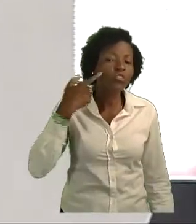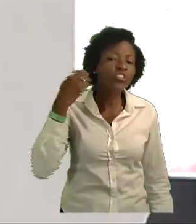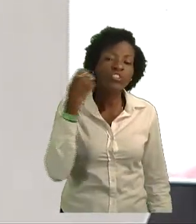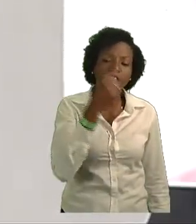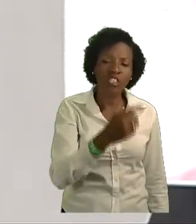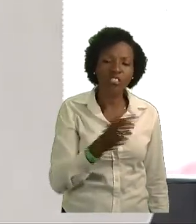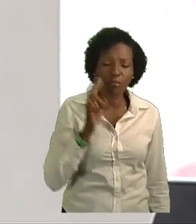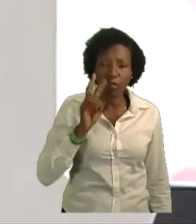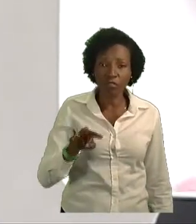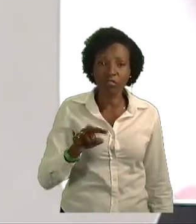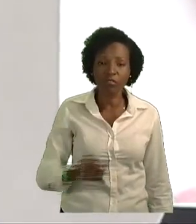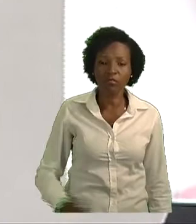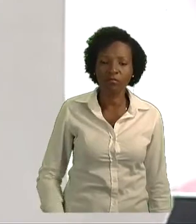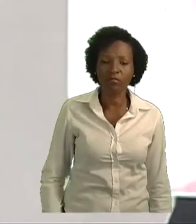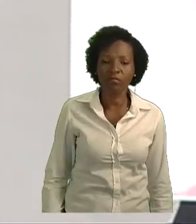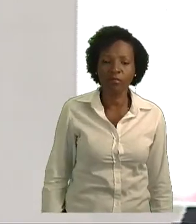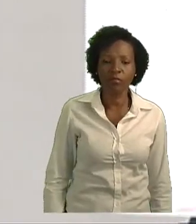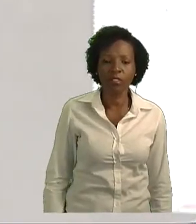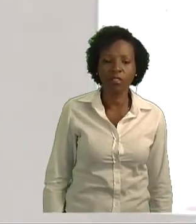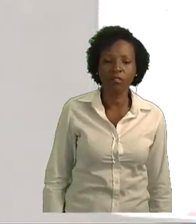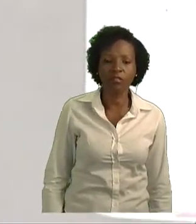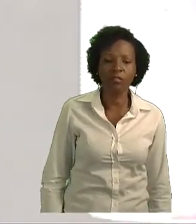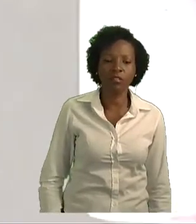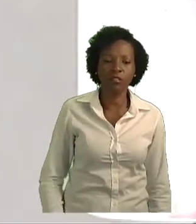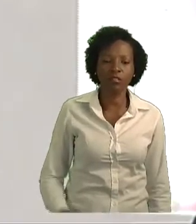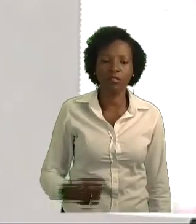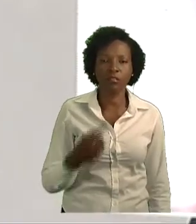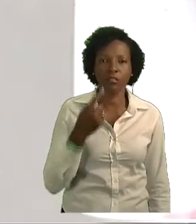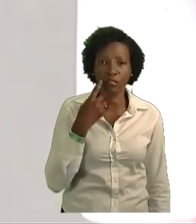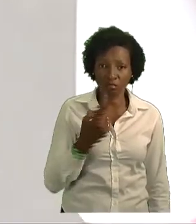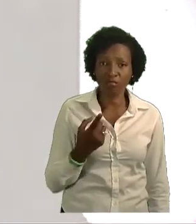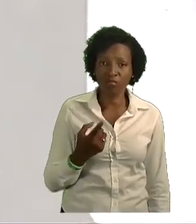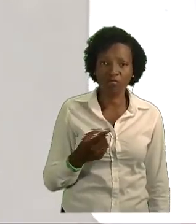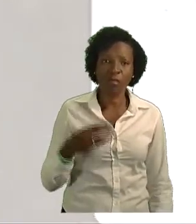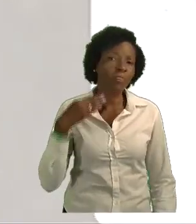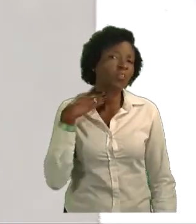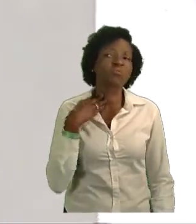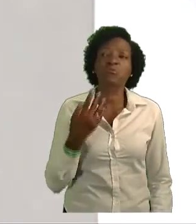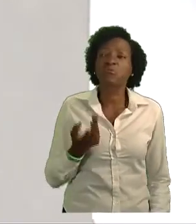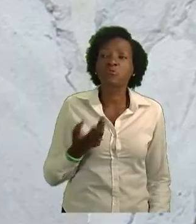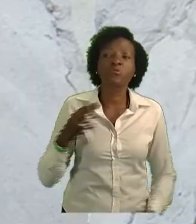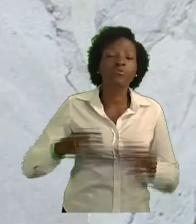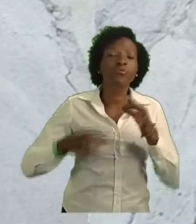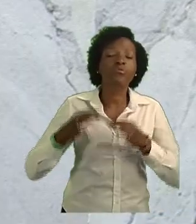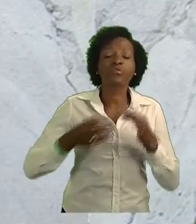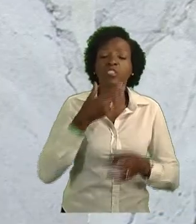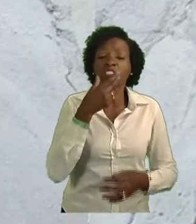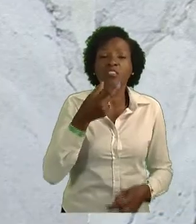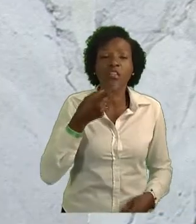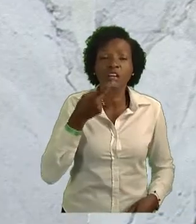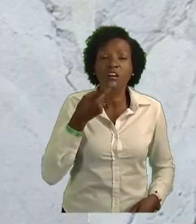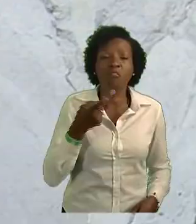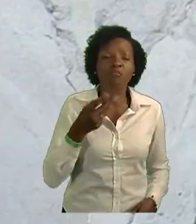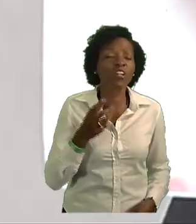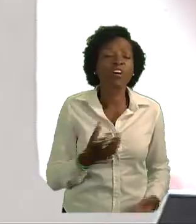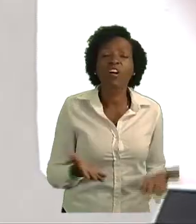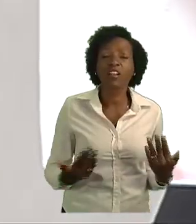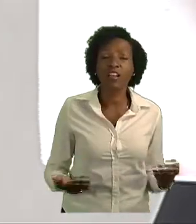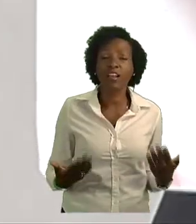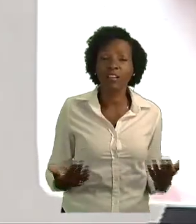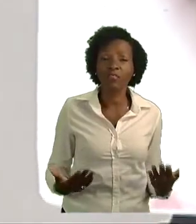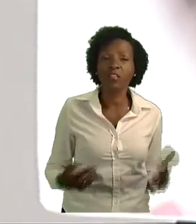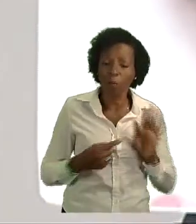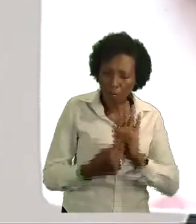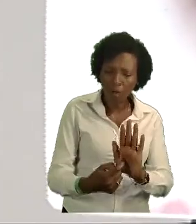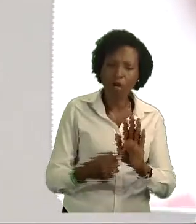dá uma olhada gente dá uma olhada o juiz falou de um ferimento leve pode mostrar júnior por